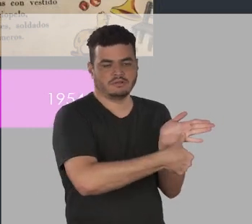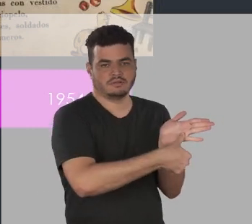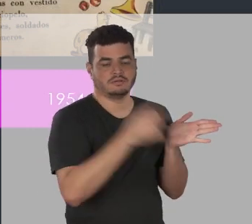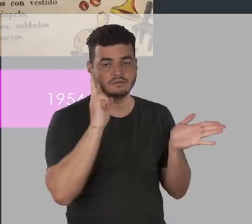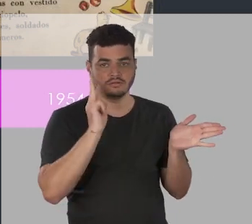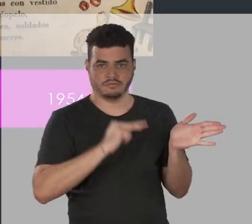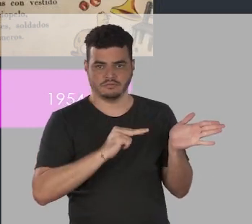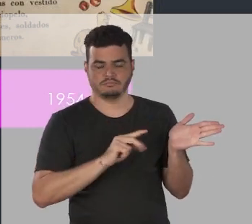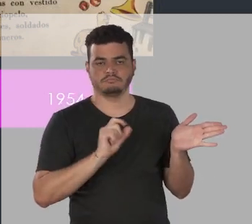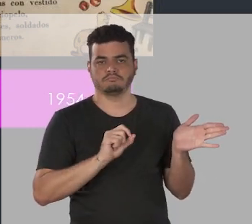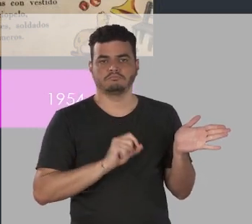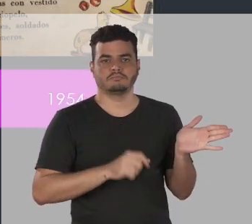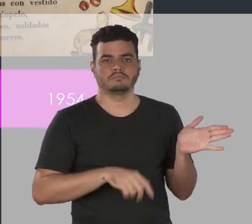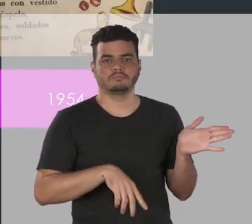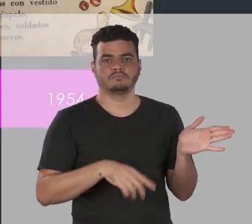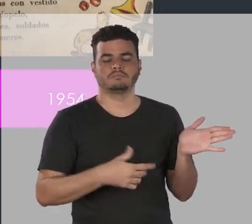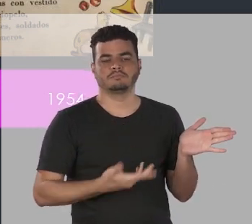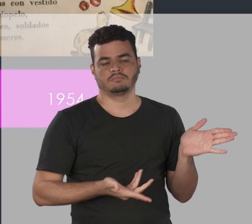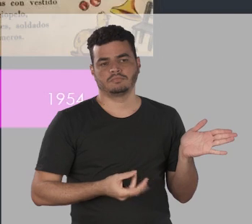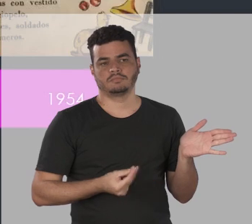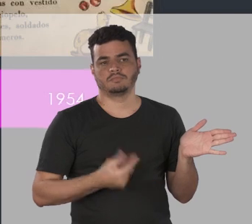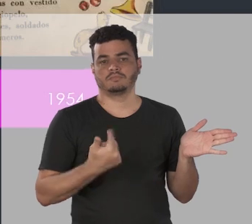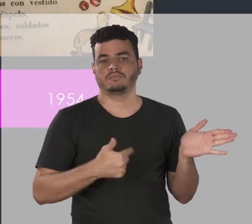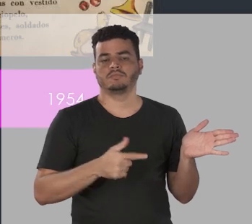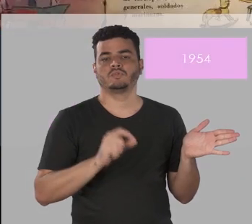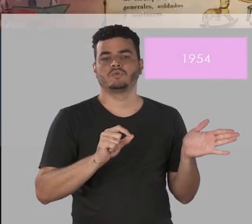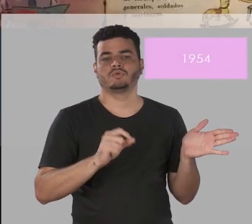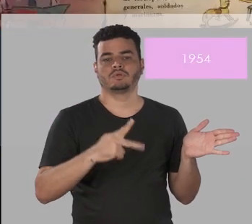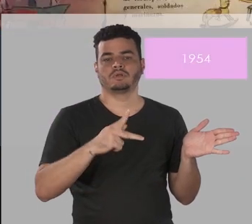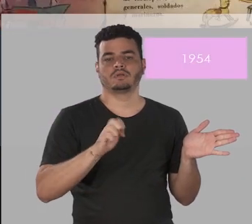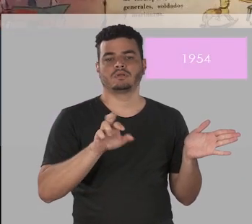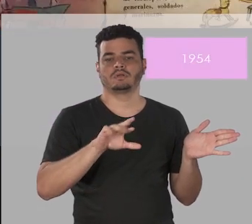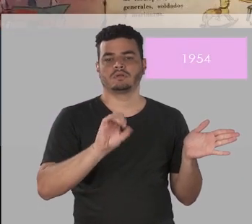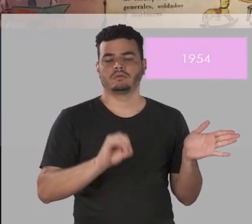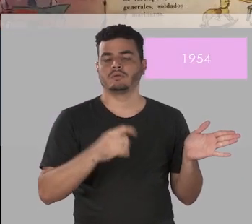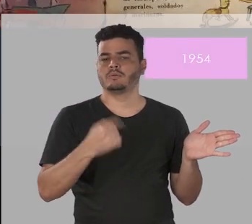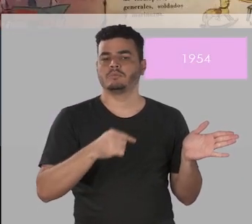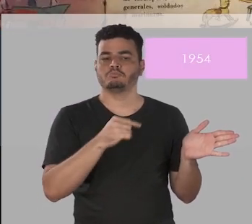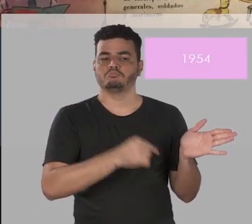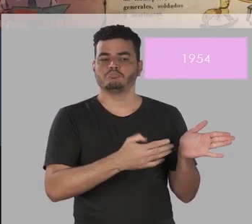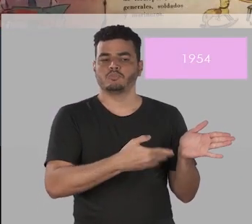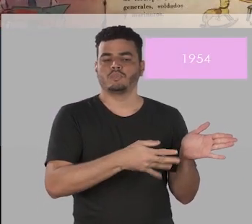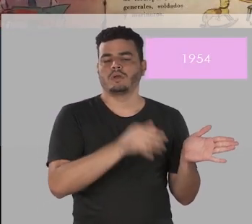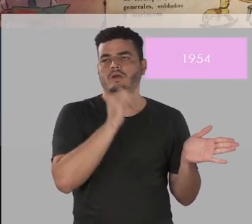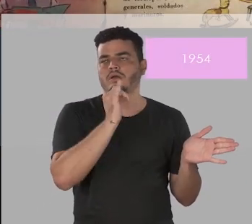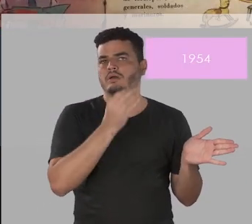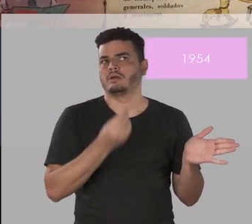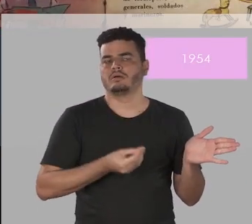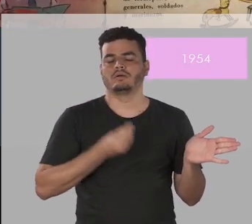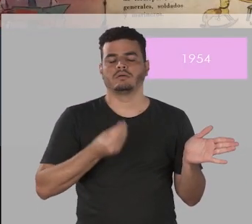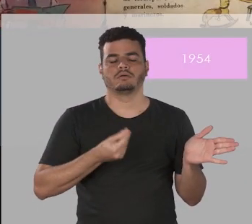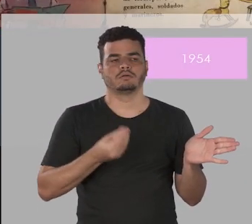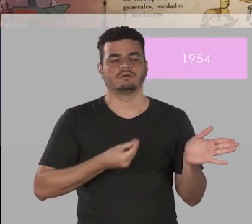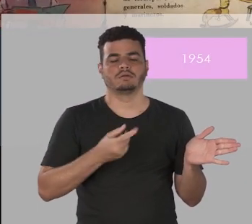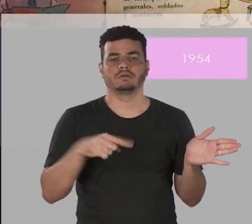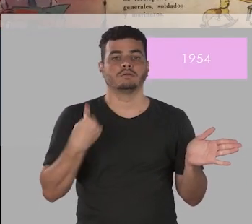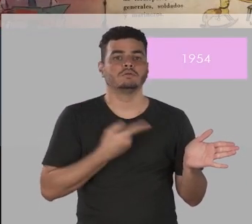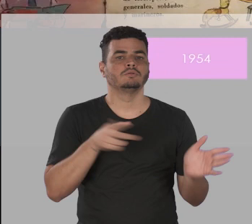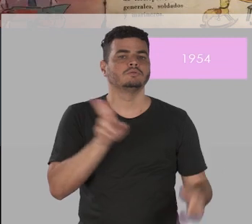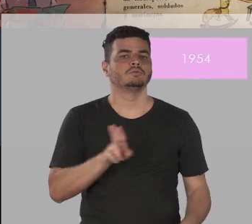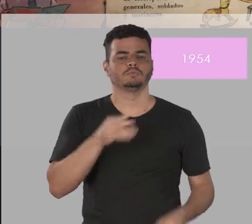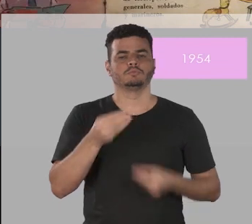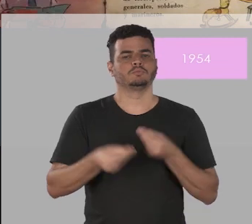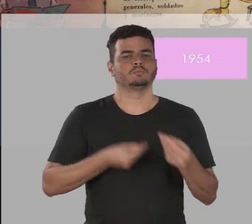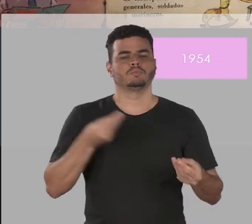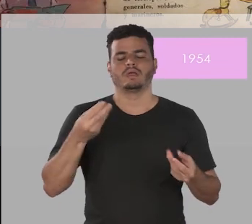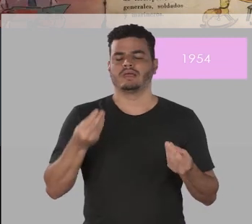as ataduras, é o nome de Evita Perón, não? Bom, porque esse livro